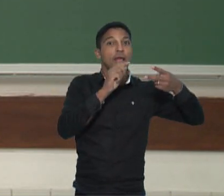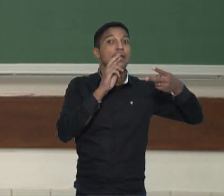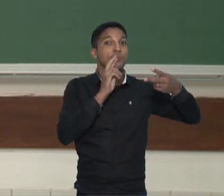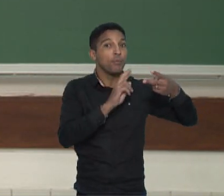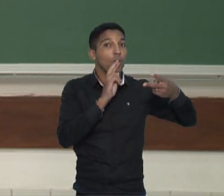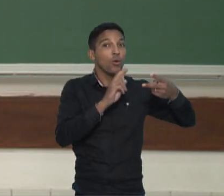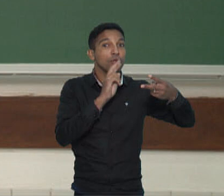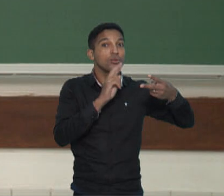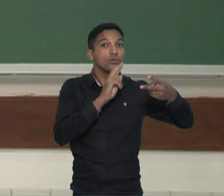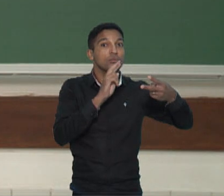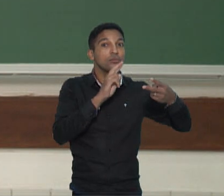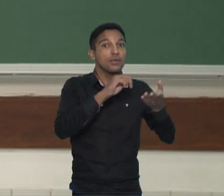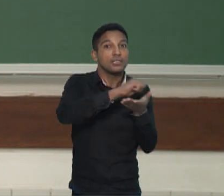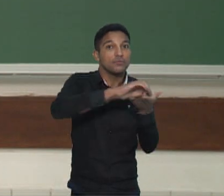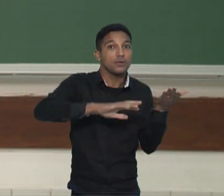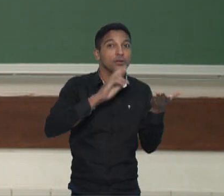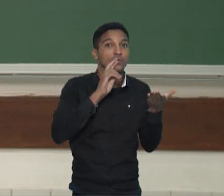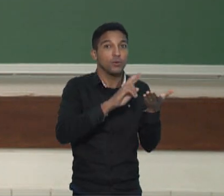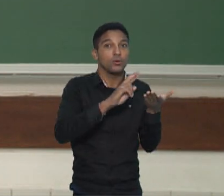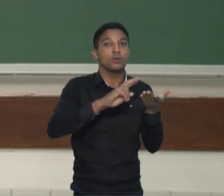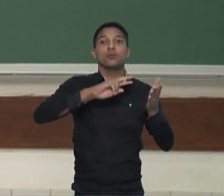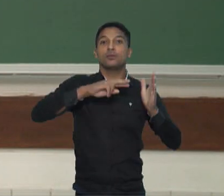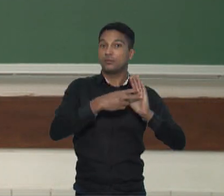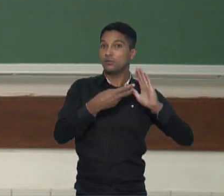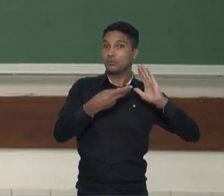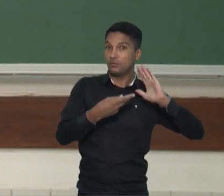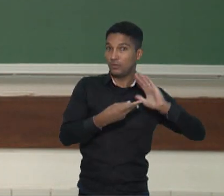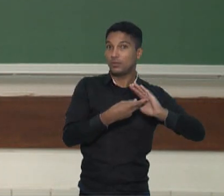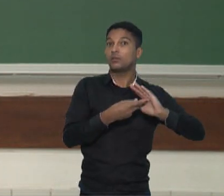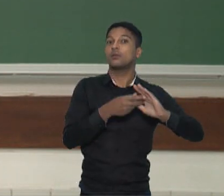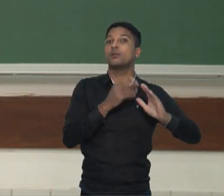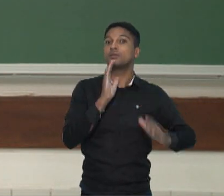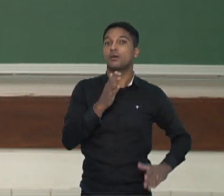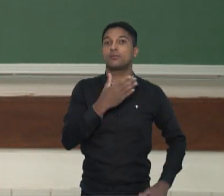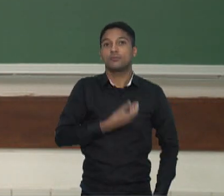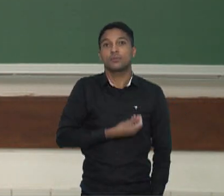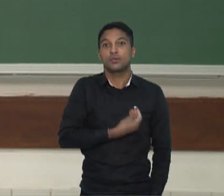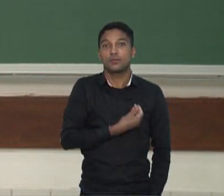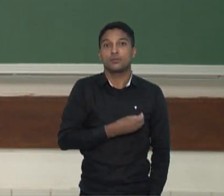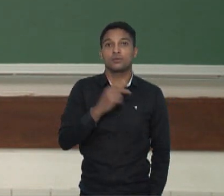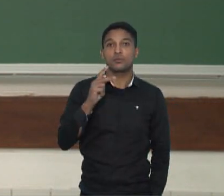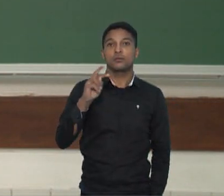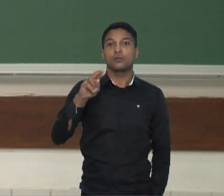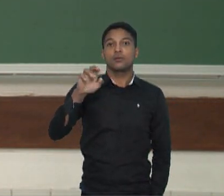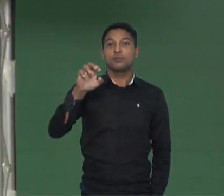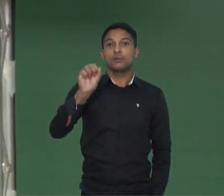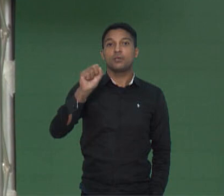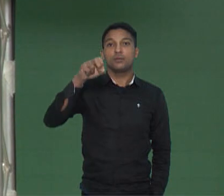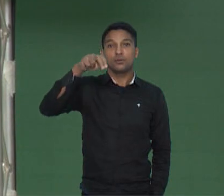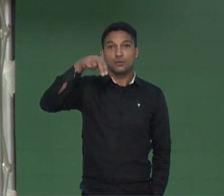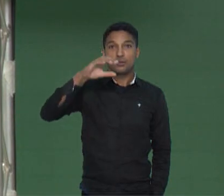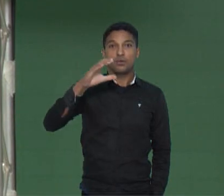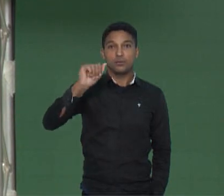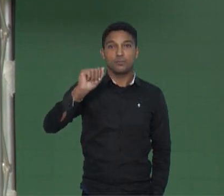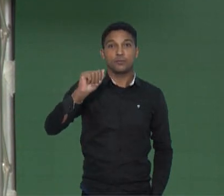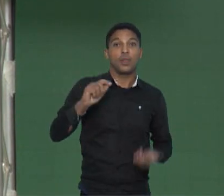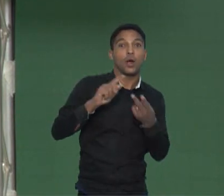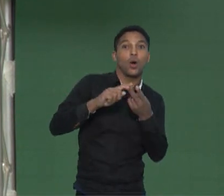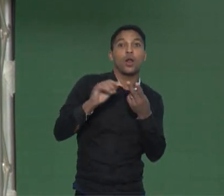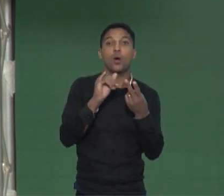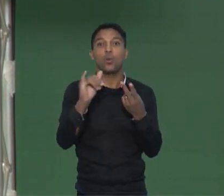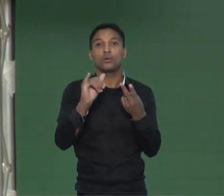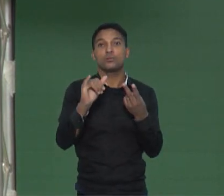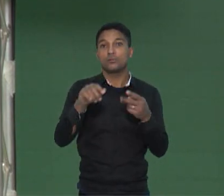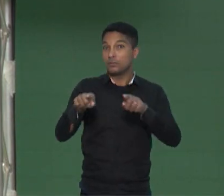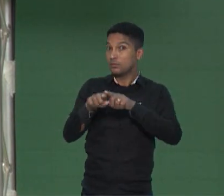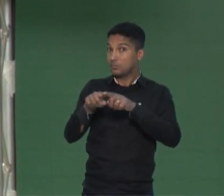televisão, mantenha contatos, os conteúdos, os exercícios, as respostas, faça suas anotações. Também,